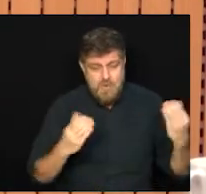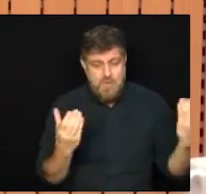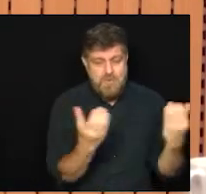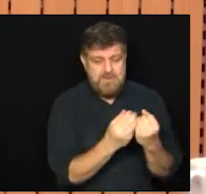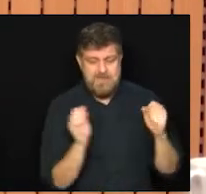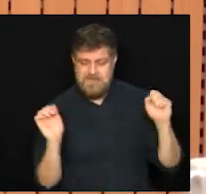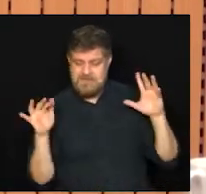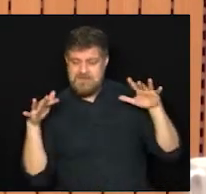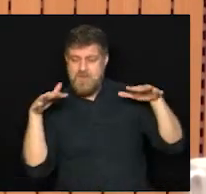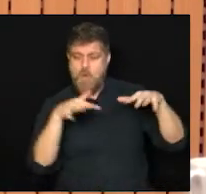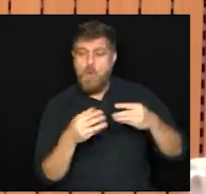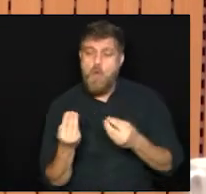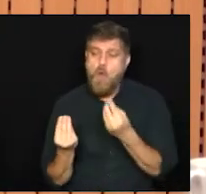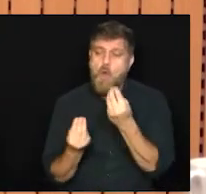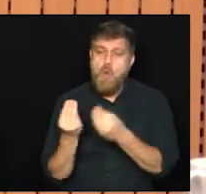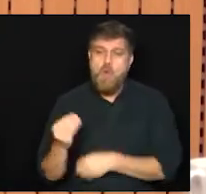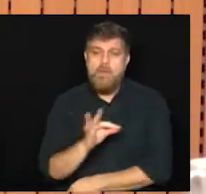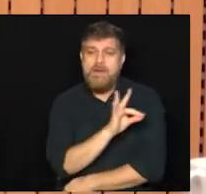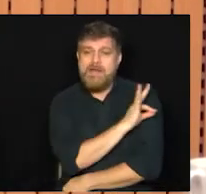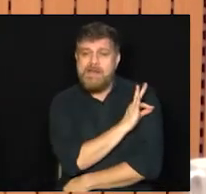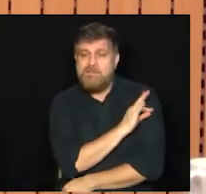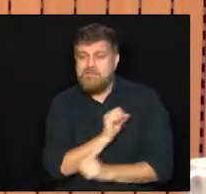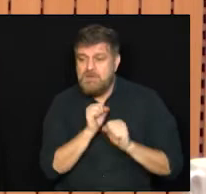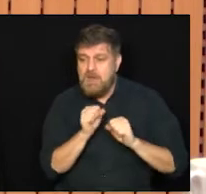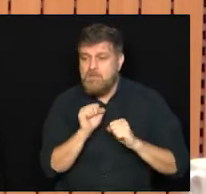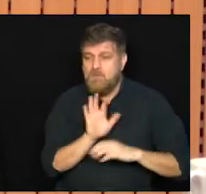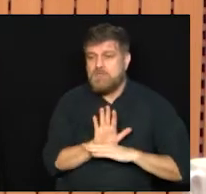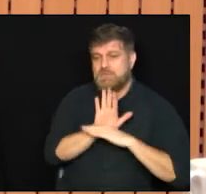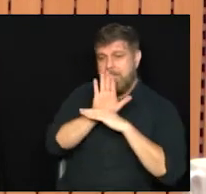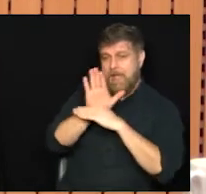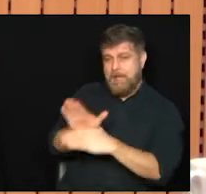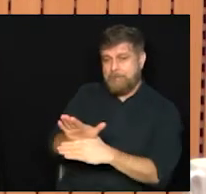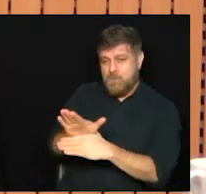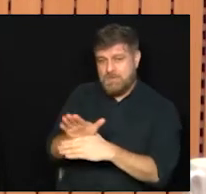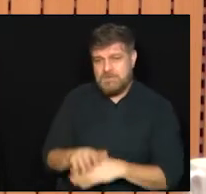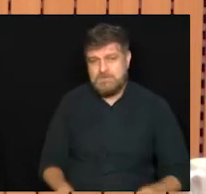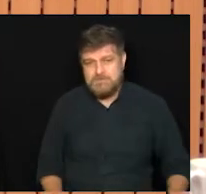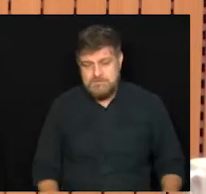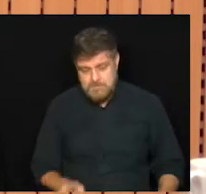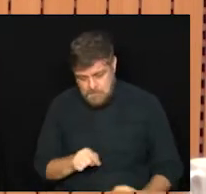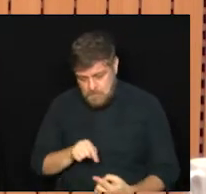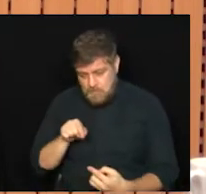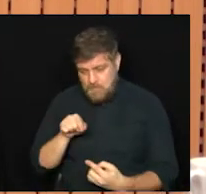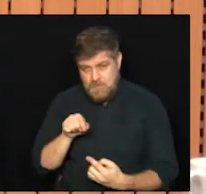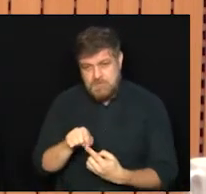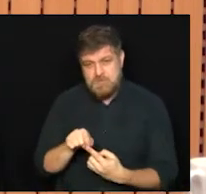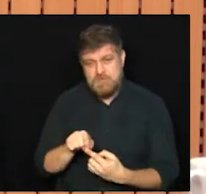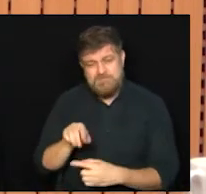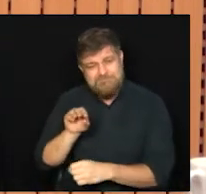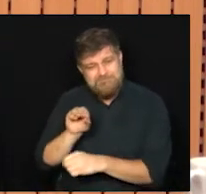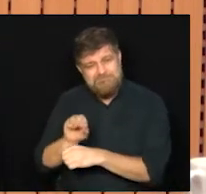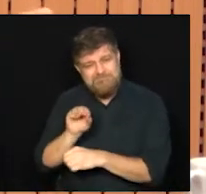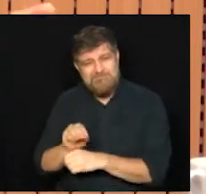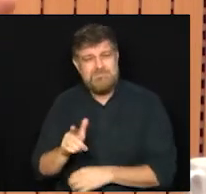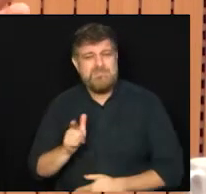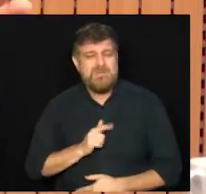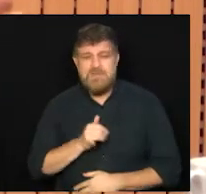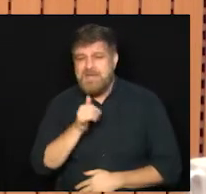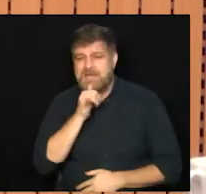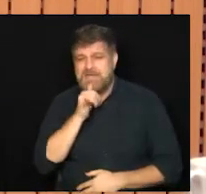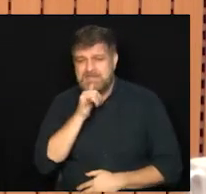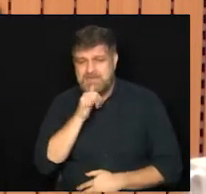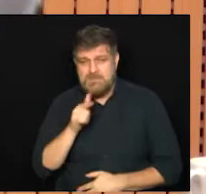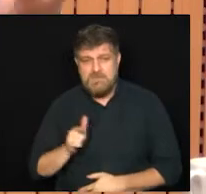de apoio a prefeitura poderia disponibilizar para ajudar? Digamos que tem um evento, esse aqui,